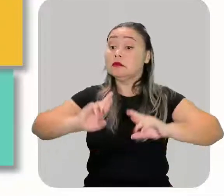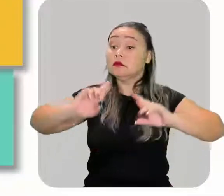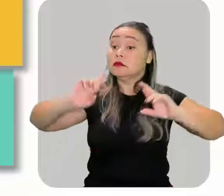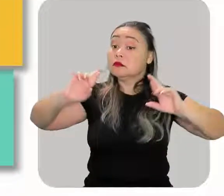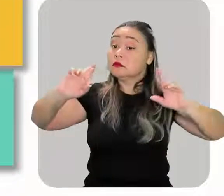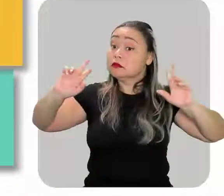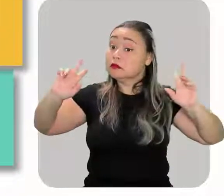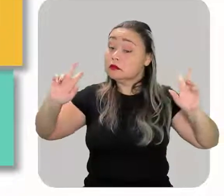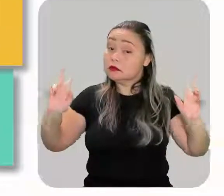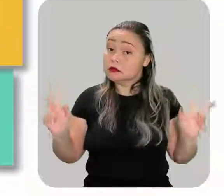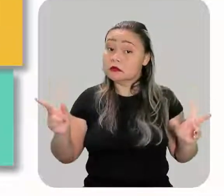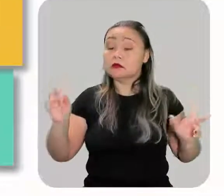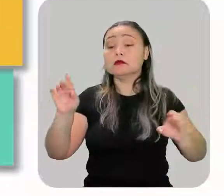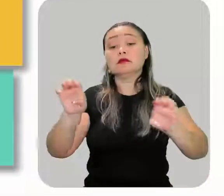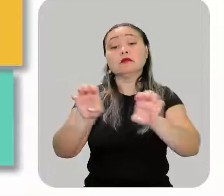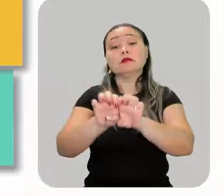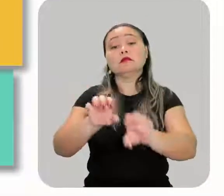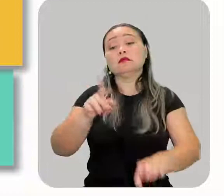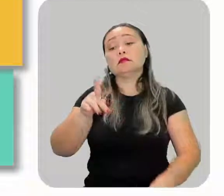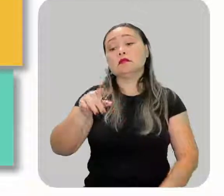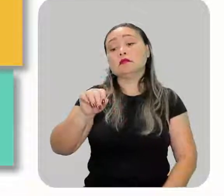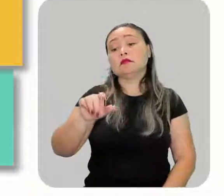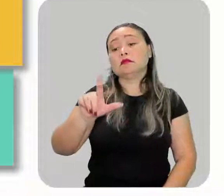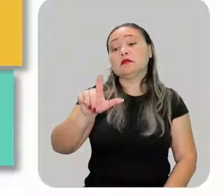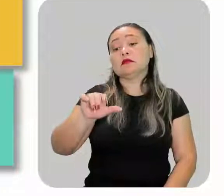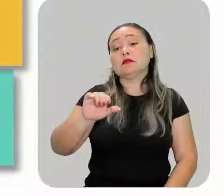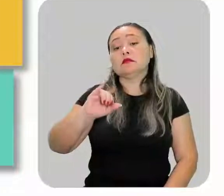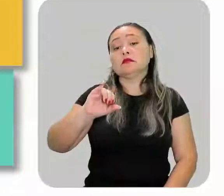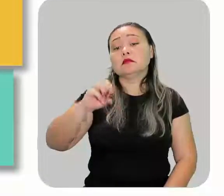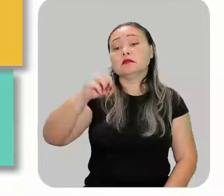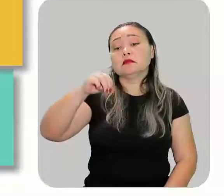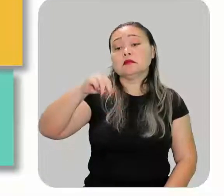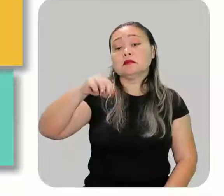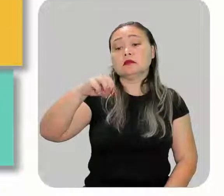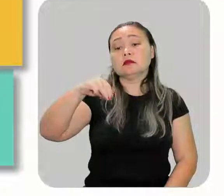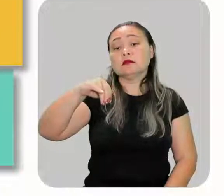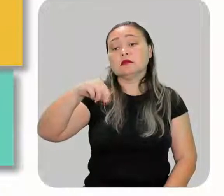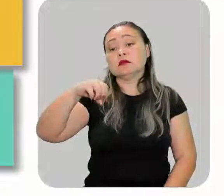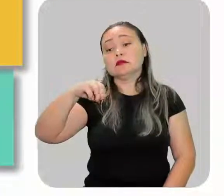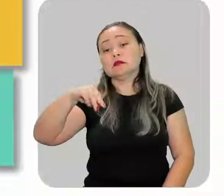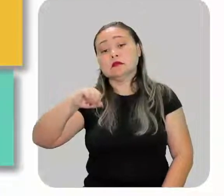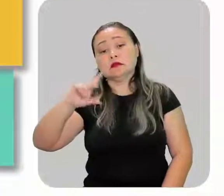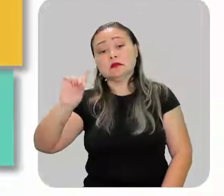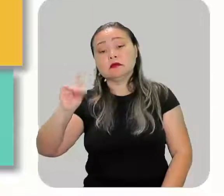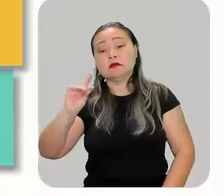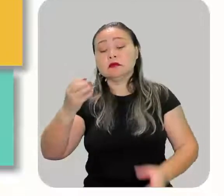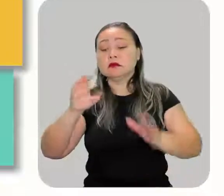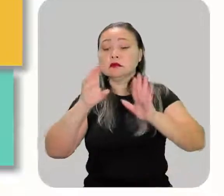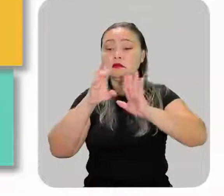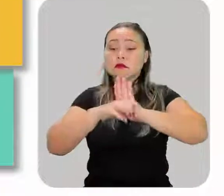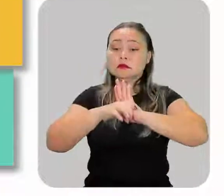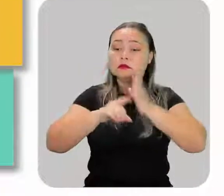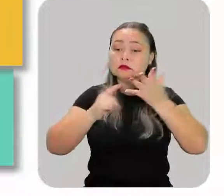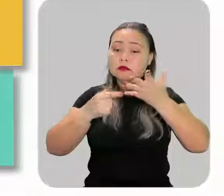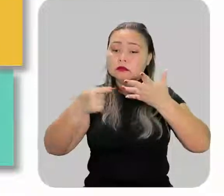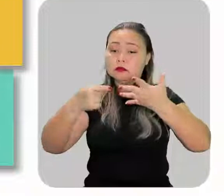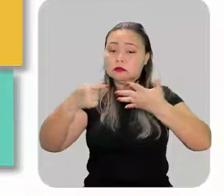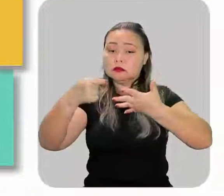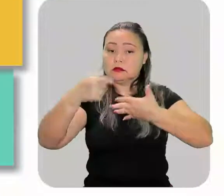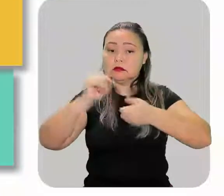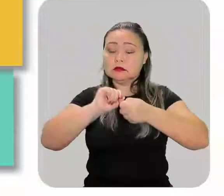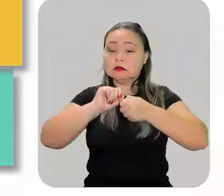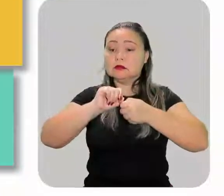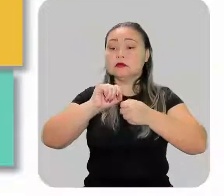Então, equações polinomiais, definição e elementos, raiz e conjunto solução. Olha só